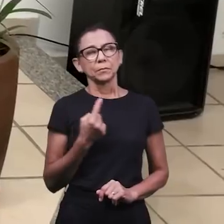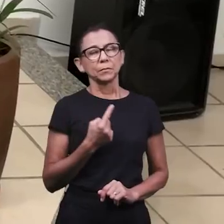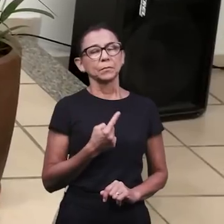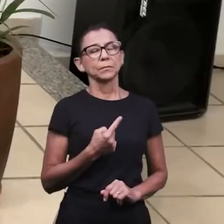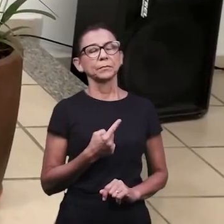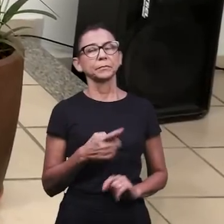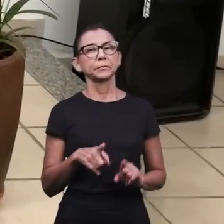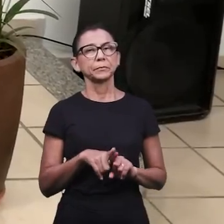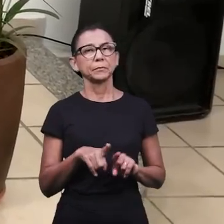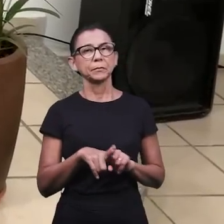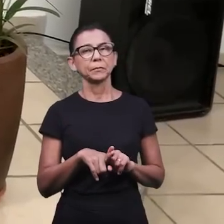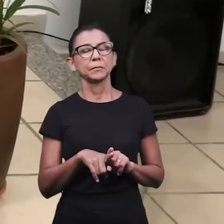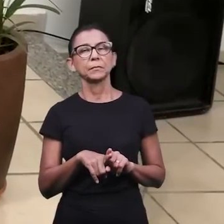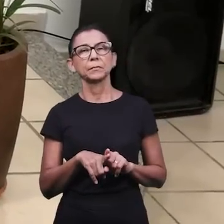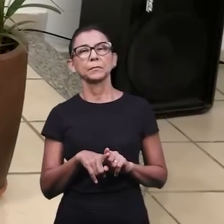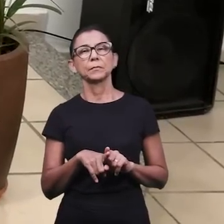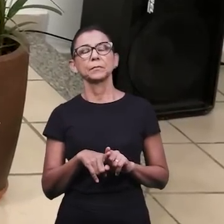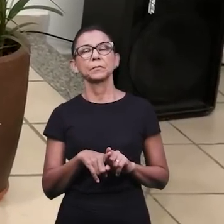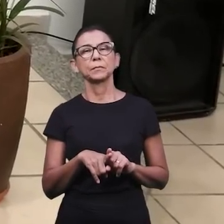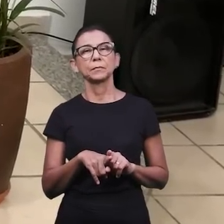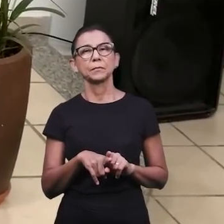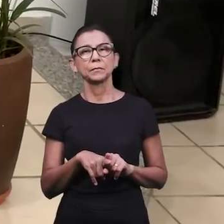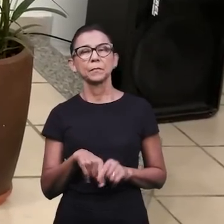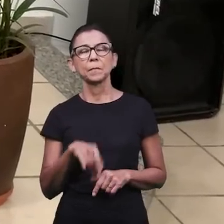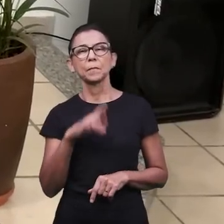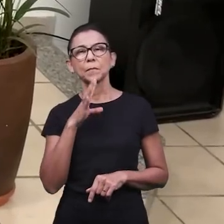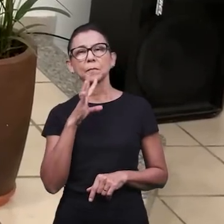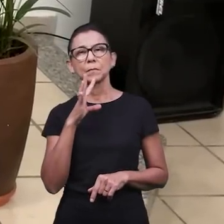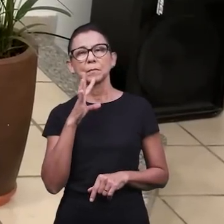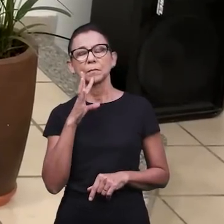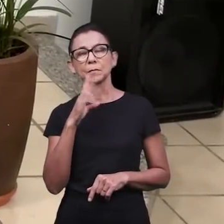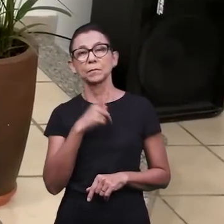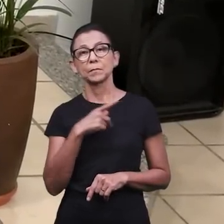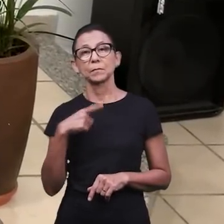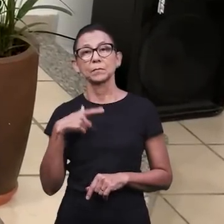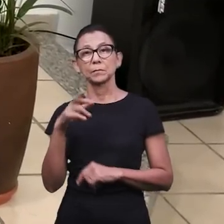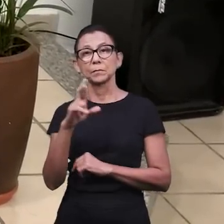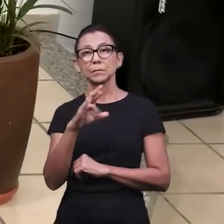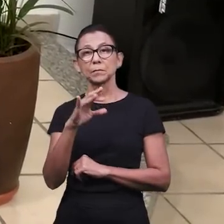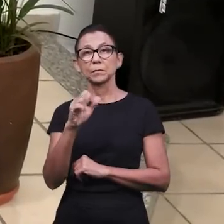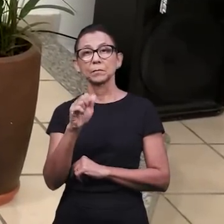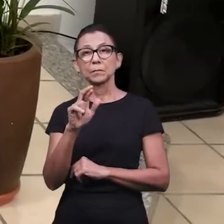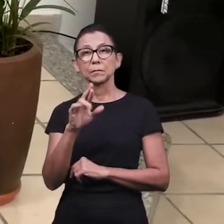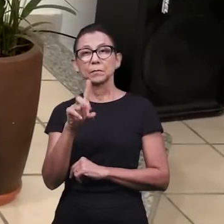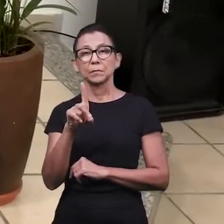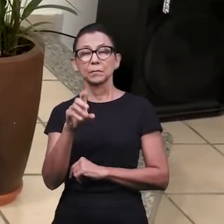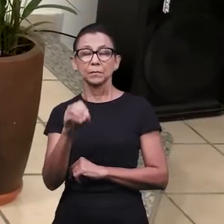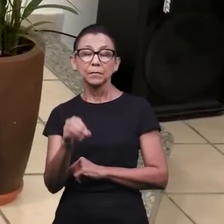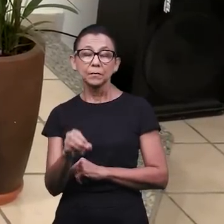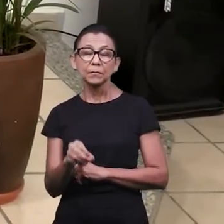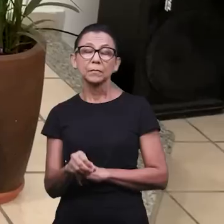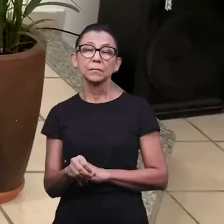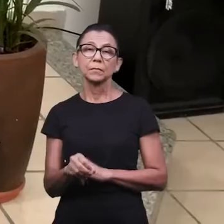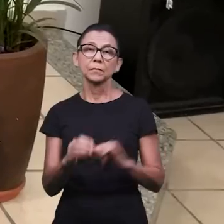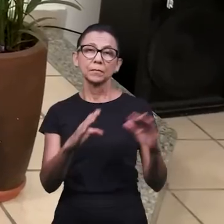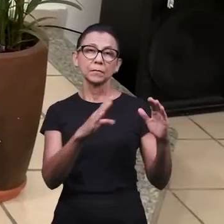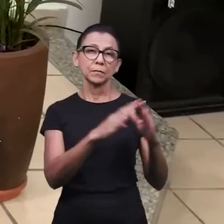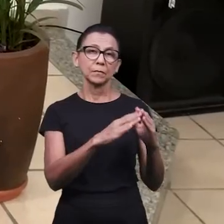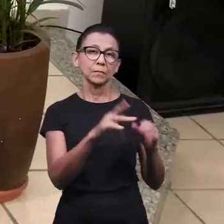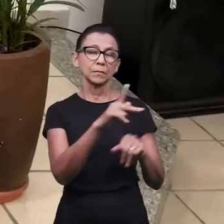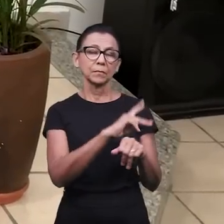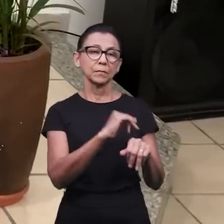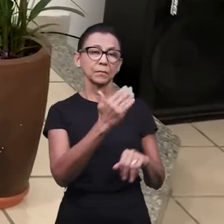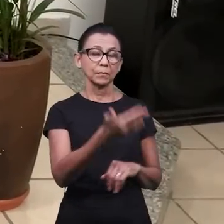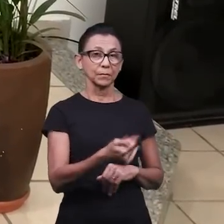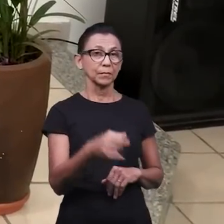em Portugal hoje, dentre outros. O próprio pastor Alexandre Otávio, né, que é o nosso correspondente aí do Manaim News, ele já foi pastor